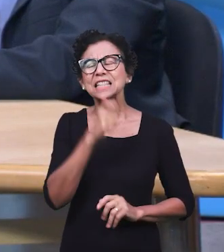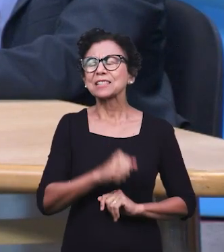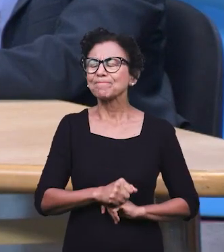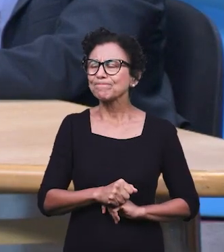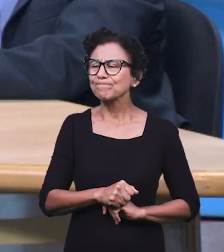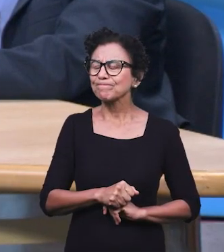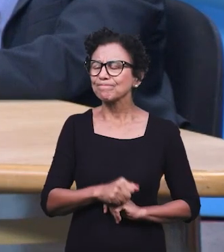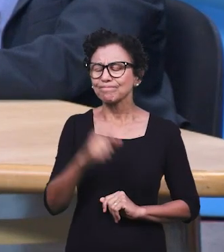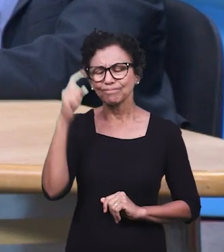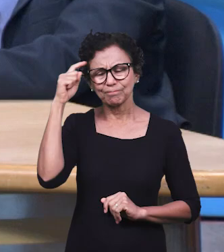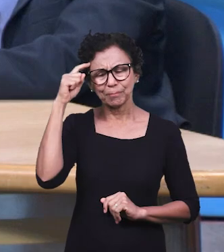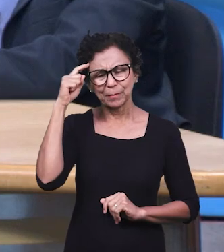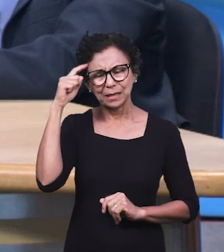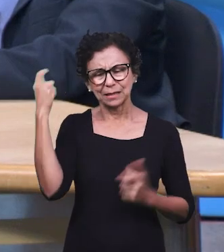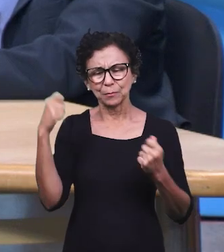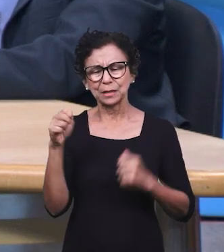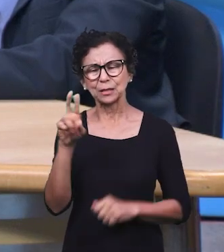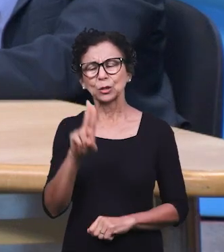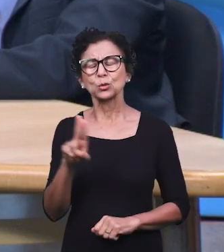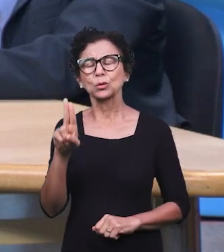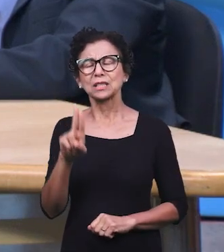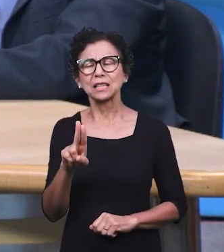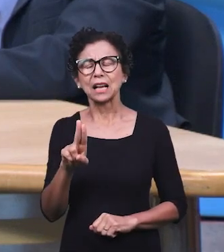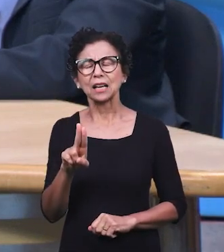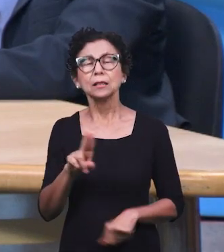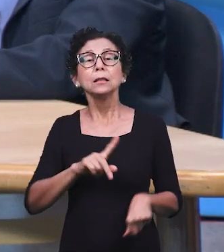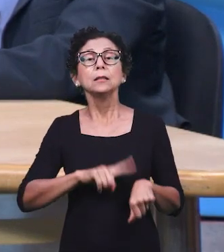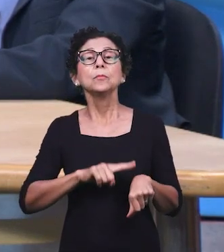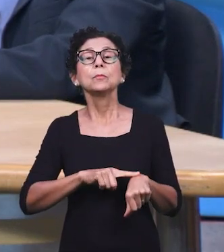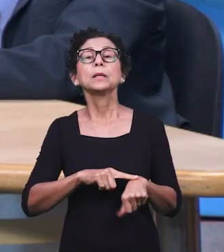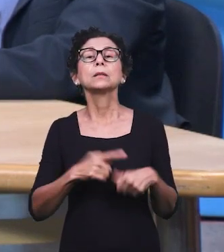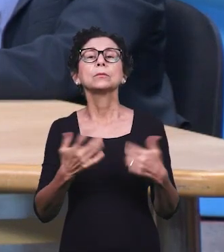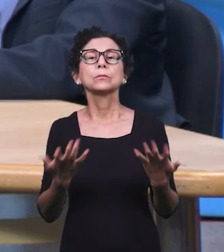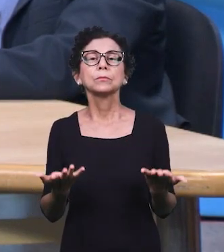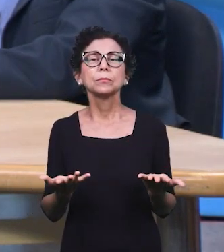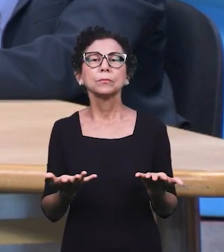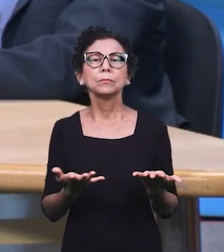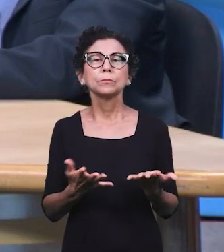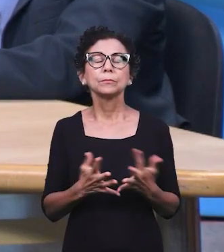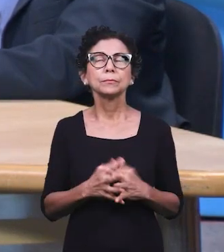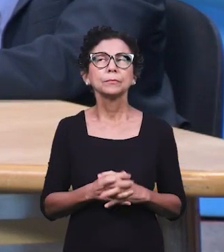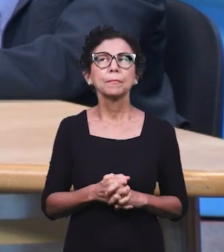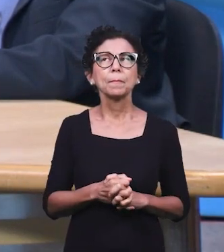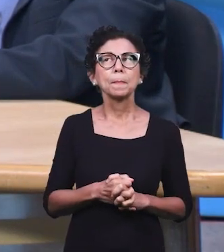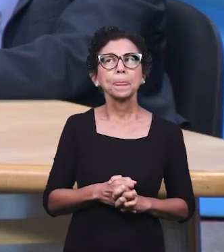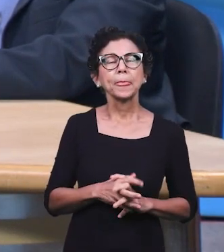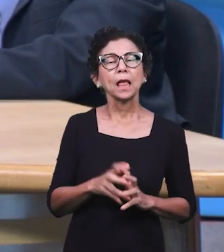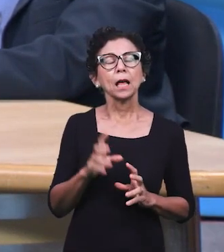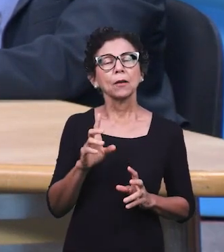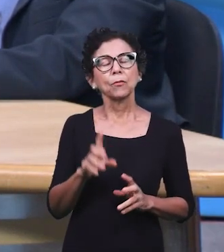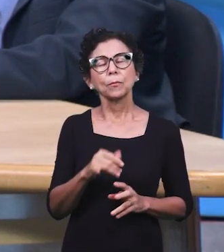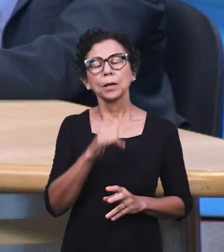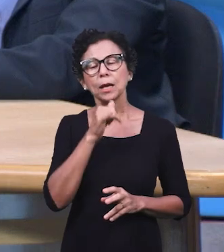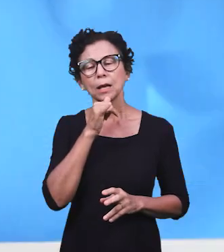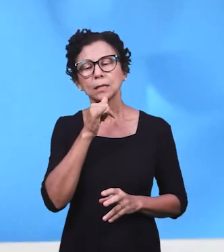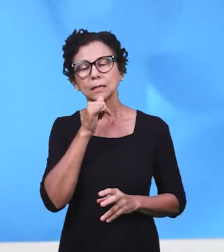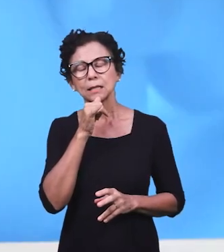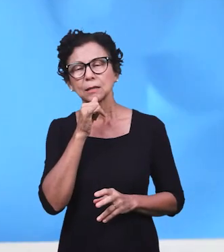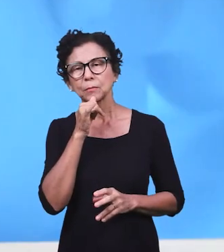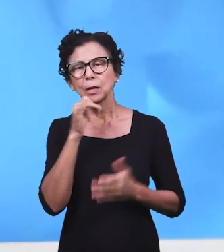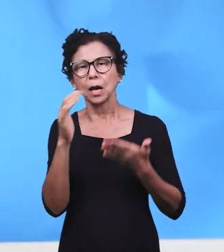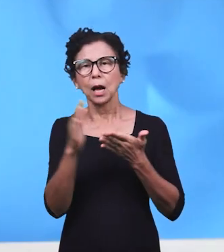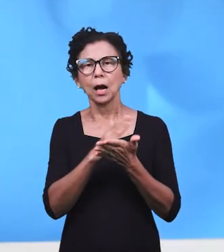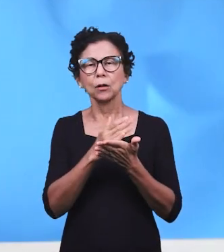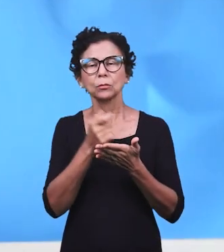pergunta, né? Geralmente, quando nós temos o nosso sorriso e algum desses dentes estão encaminhando para um